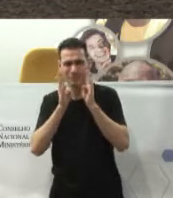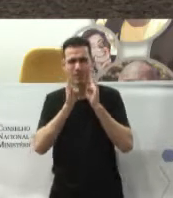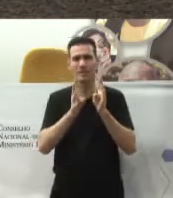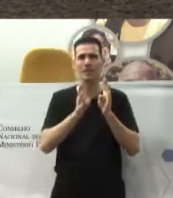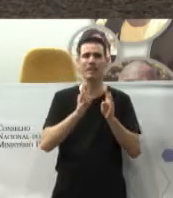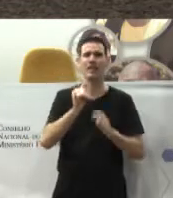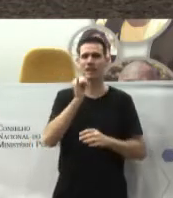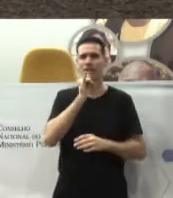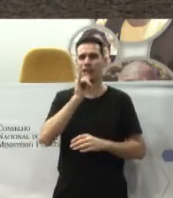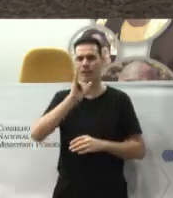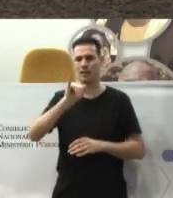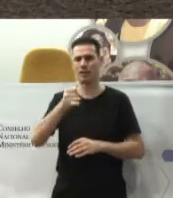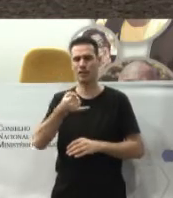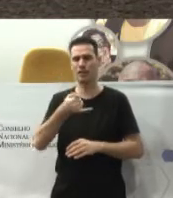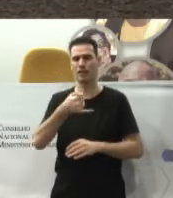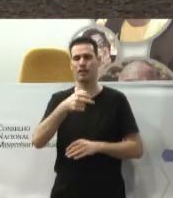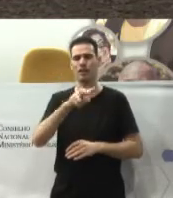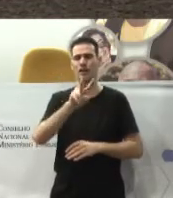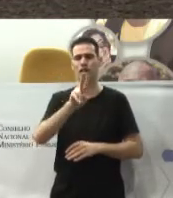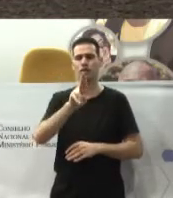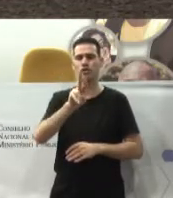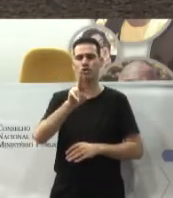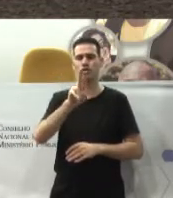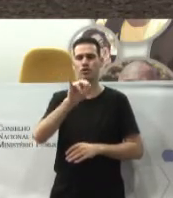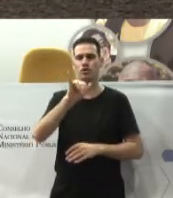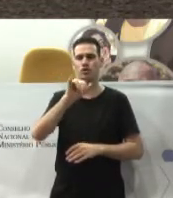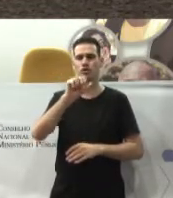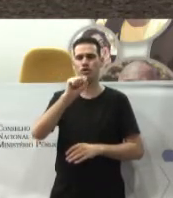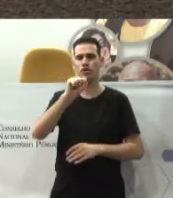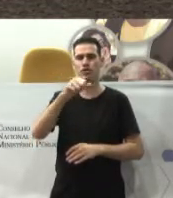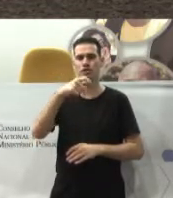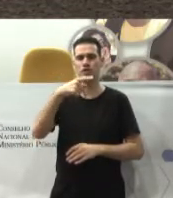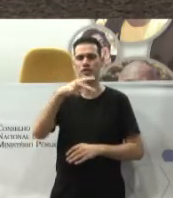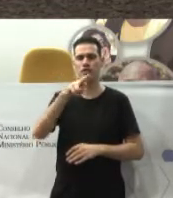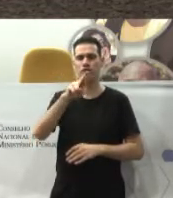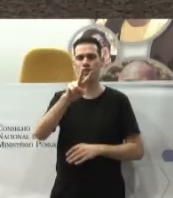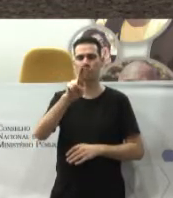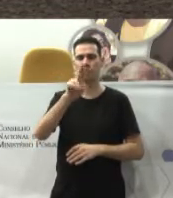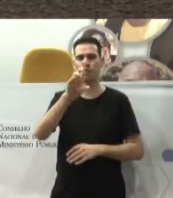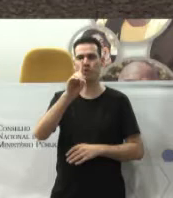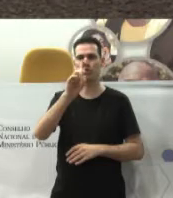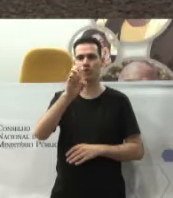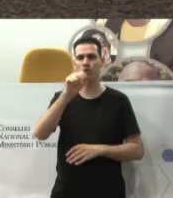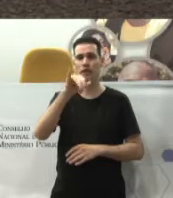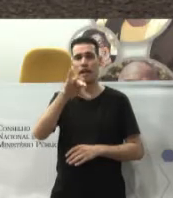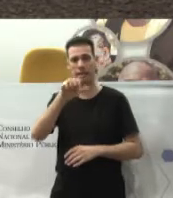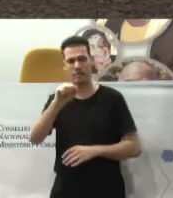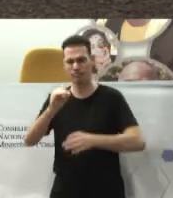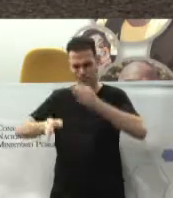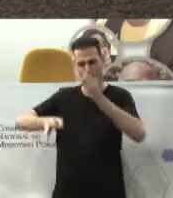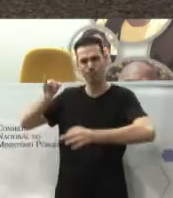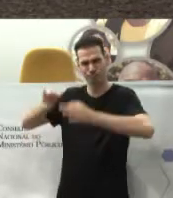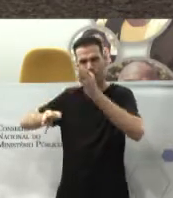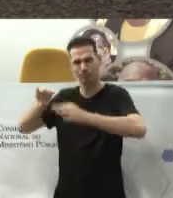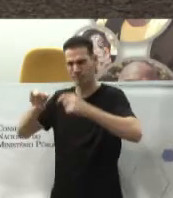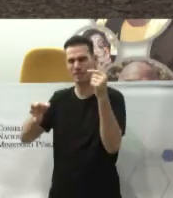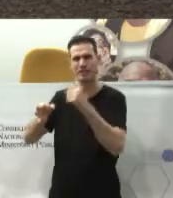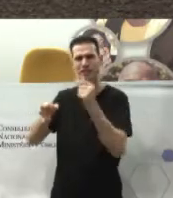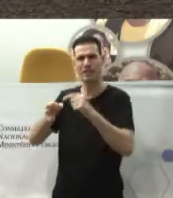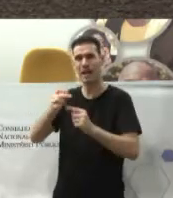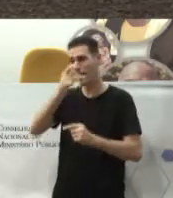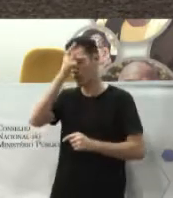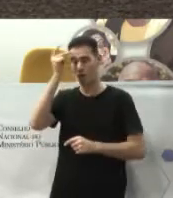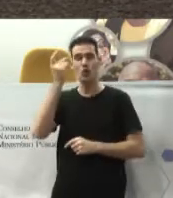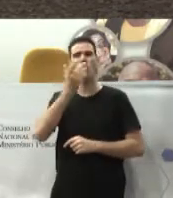A jurisprudência piorou isso ainda mais. Por quê? Como a divisão é muito complexa, o que os